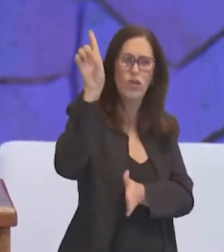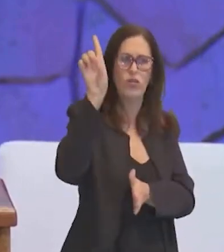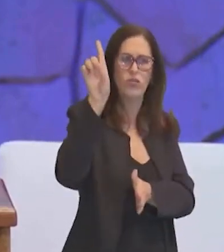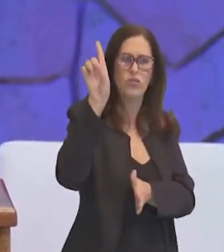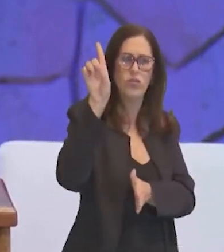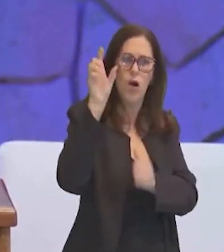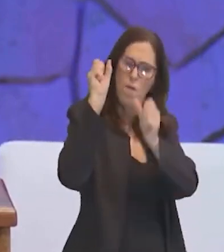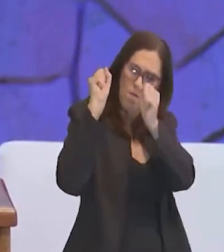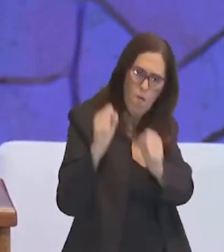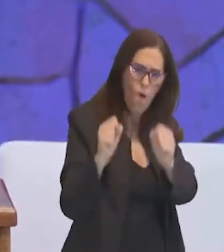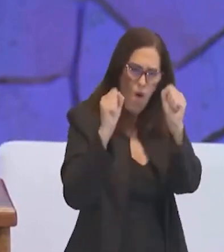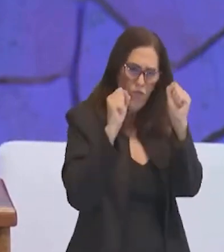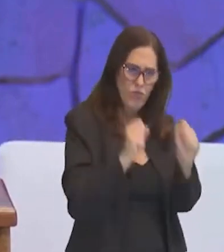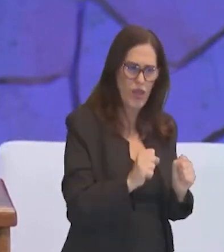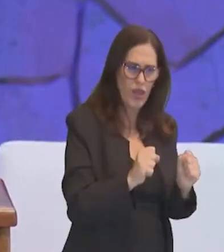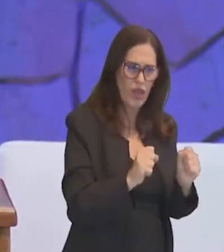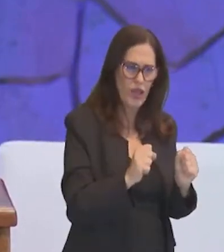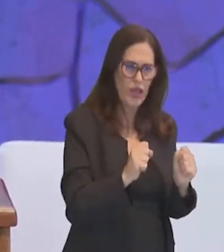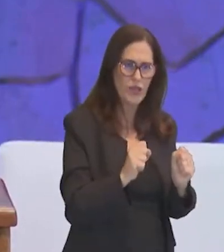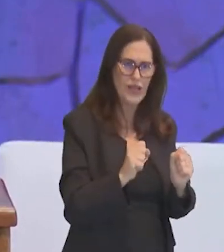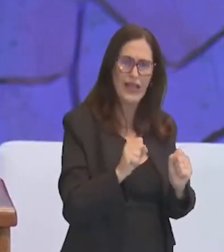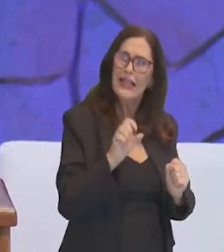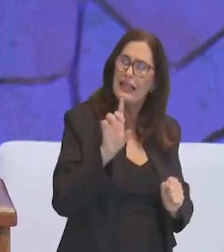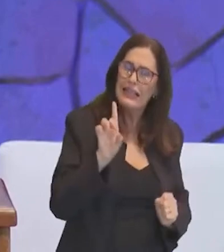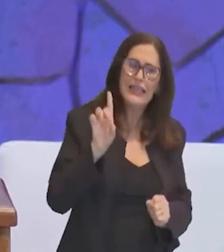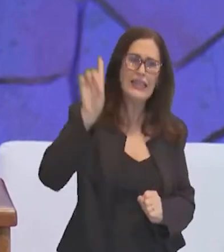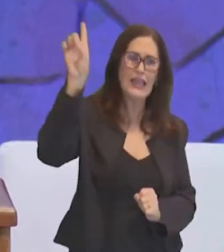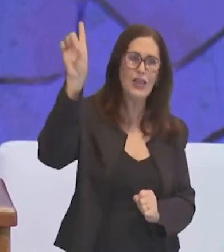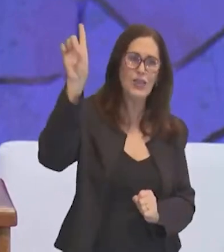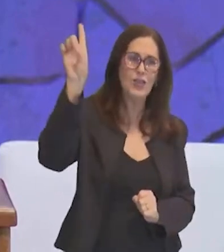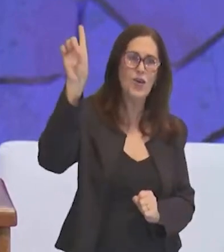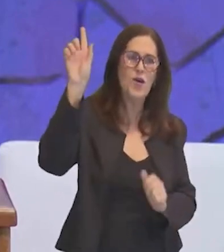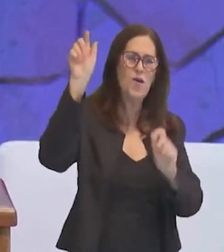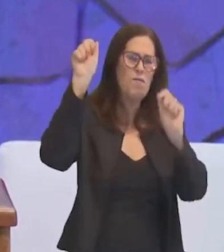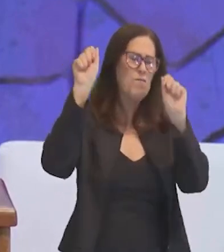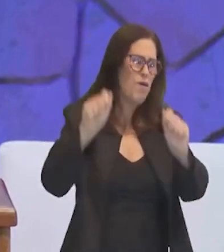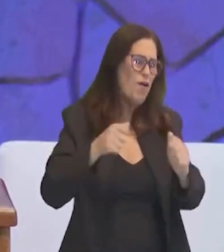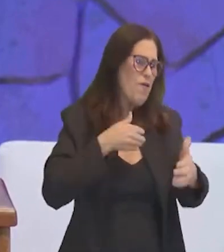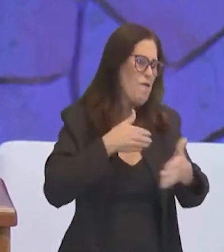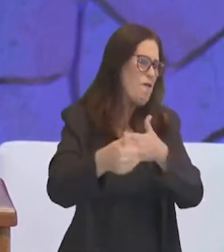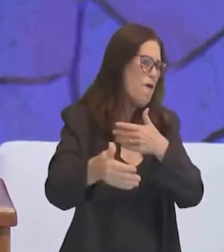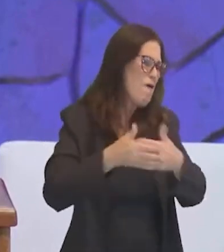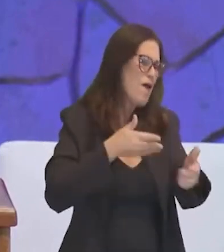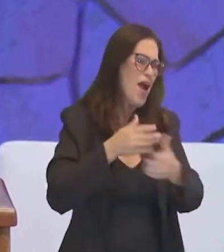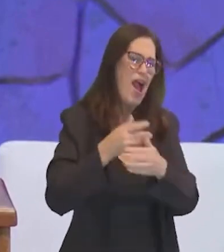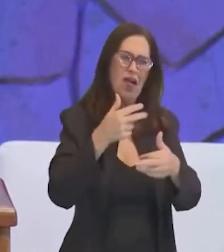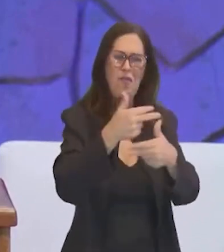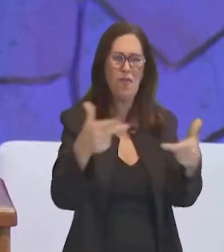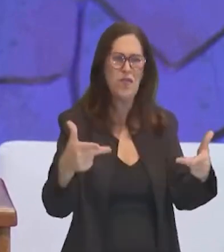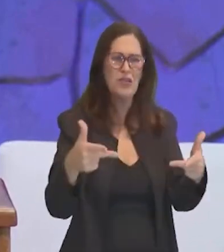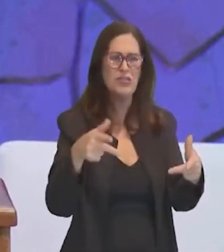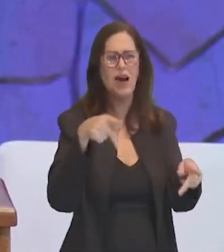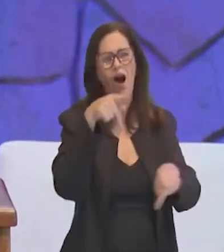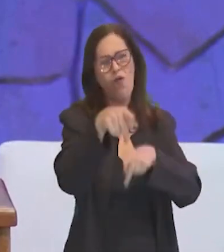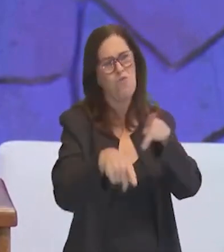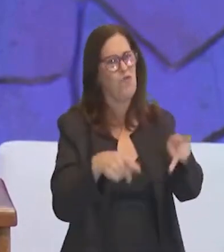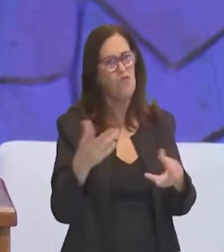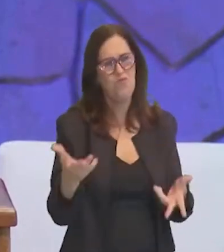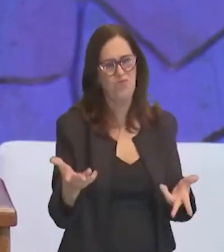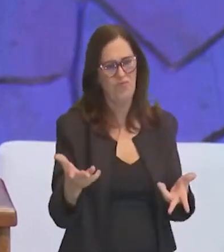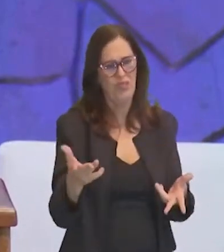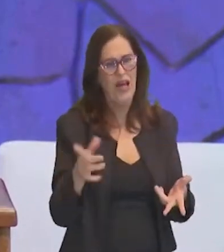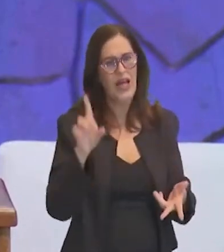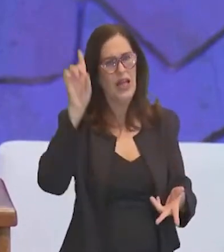de poder do Deus que poderia fazer qualquer coisa ao povo, o